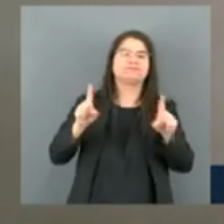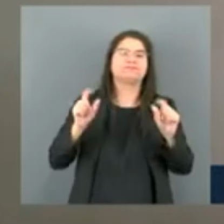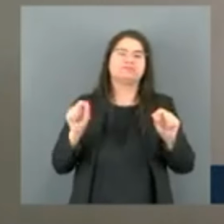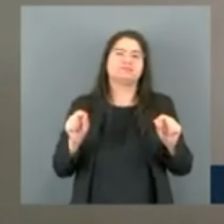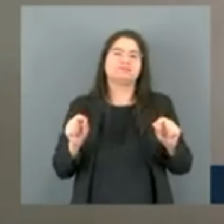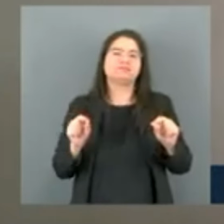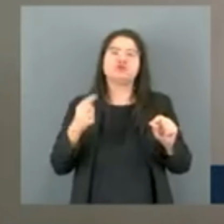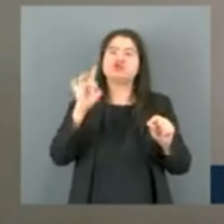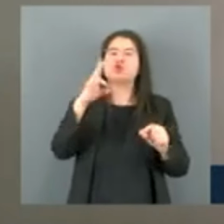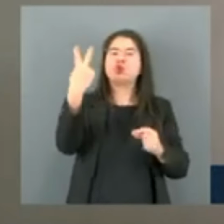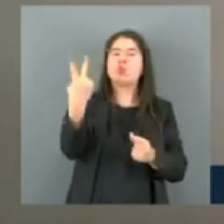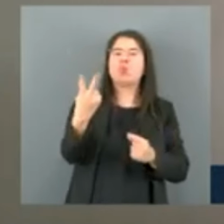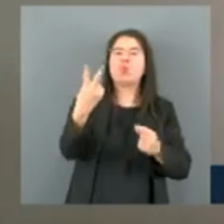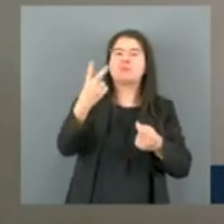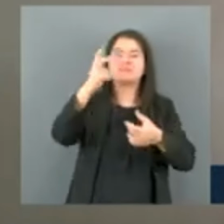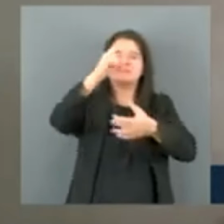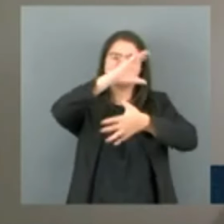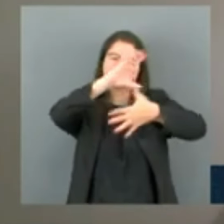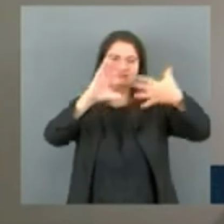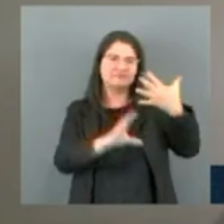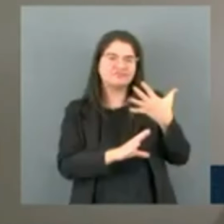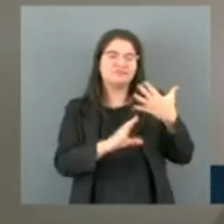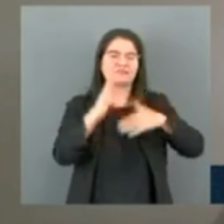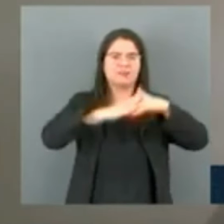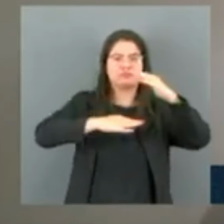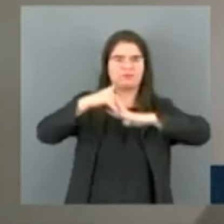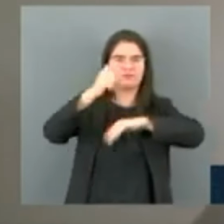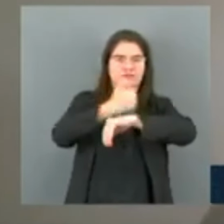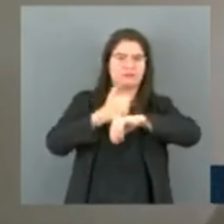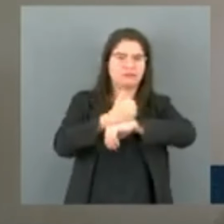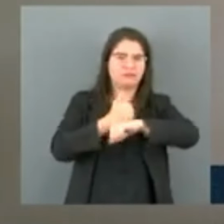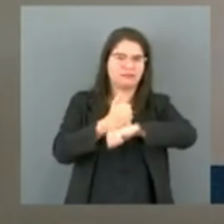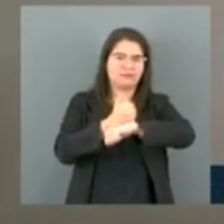apenas duas categorias: um profissional que atua